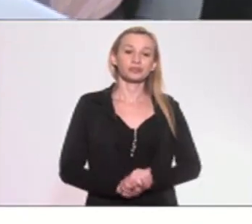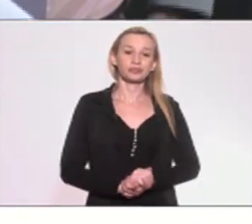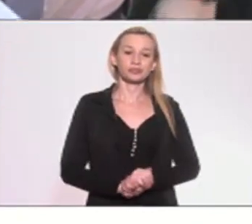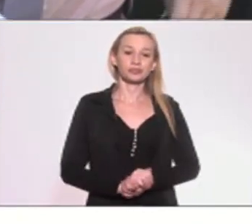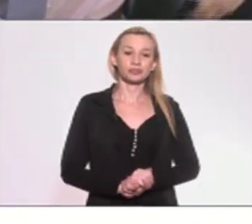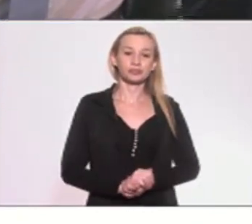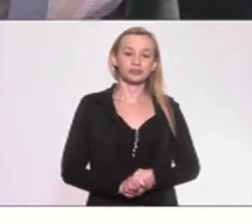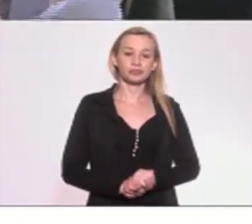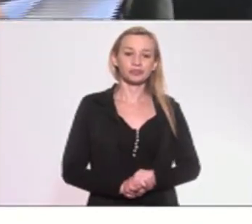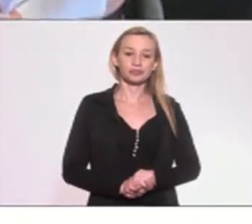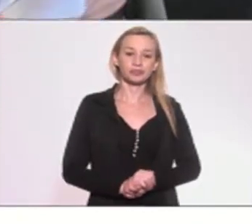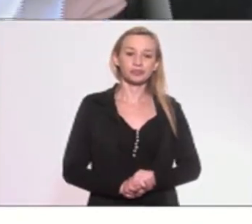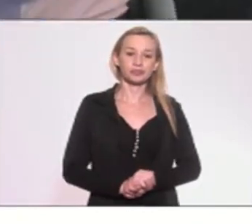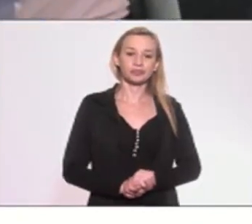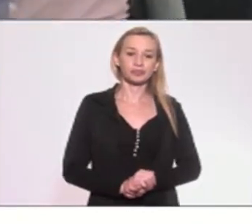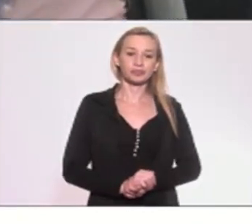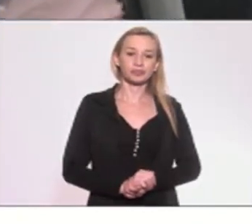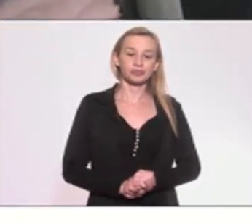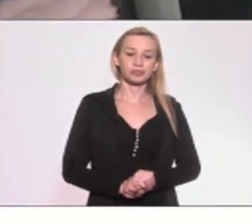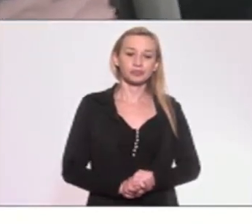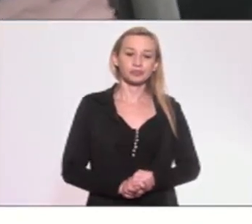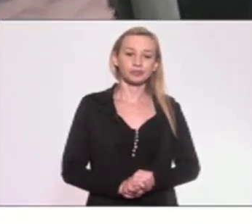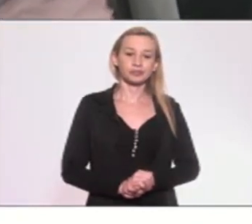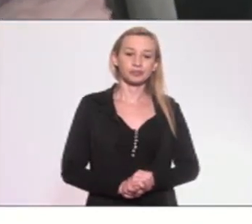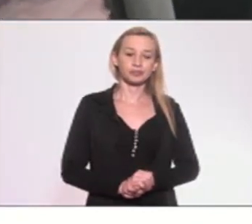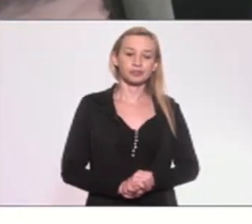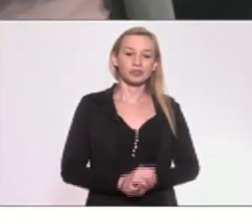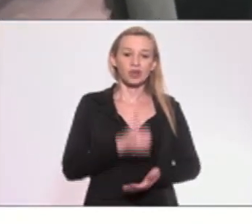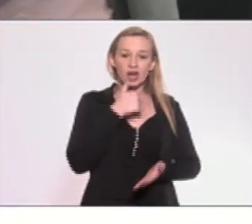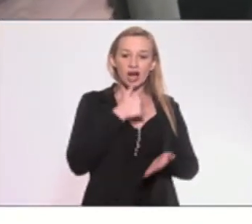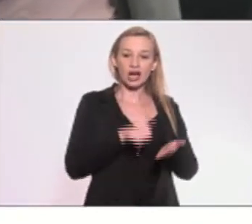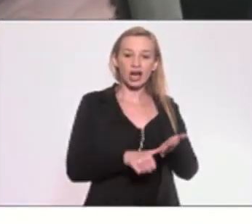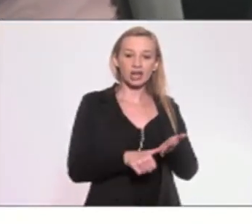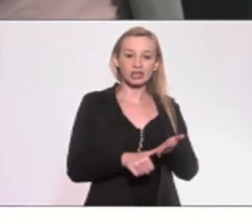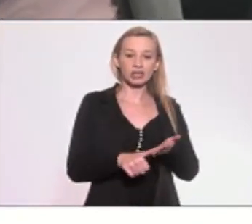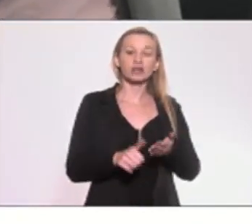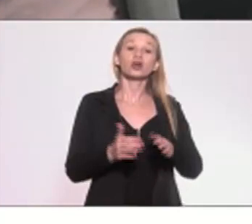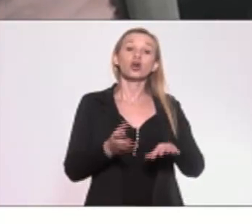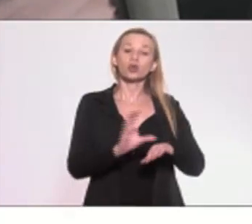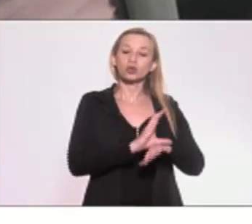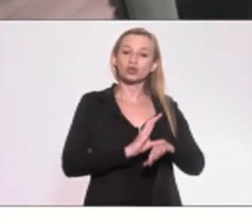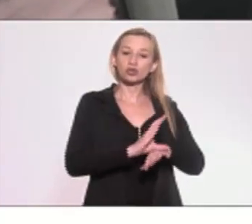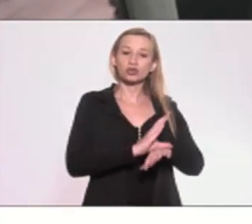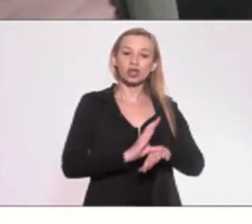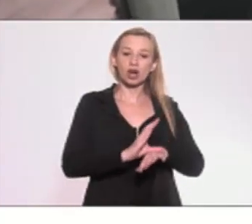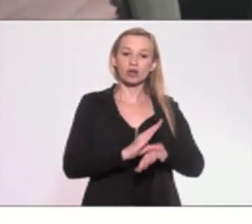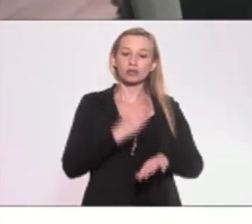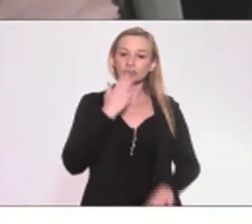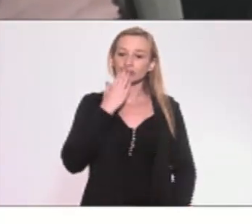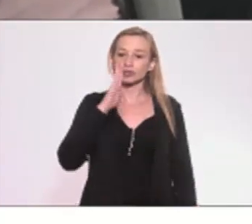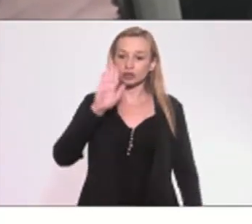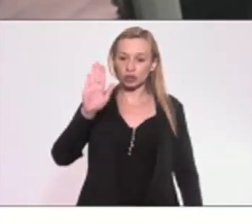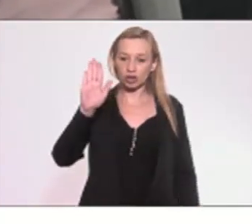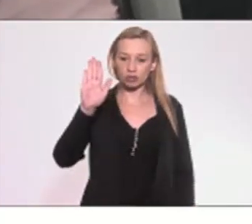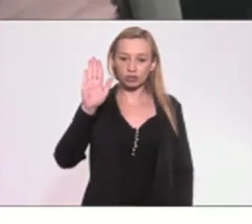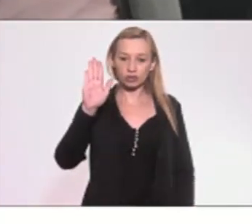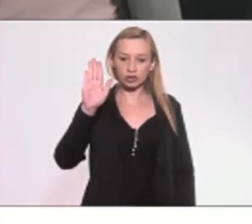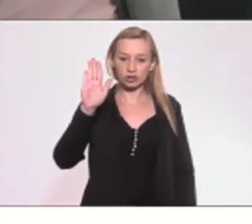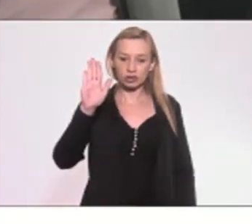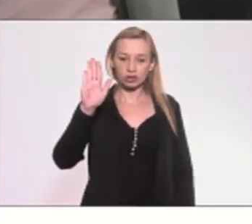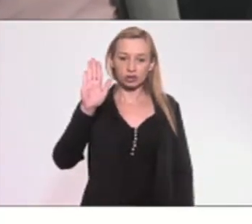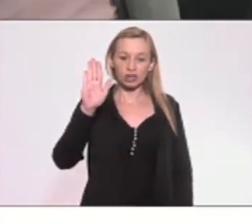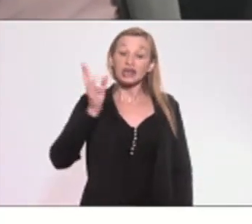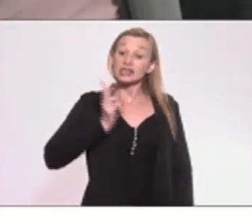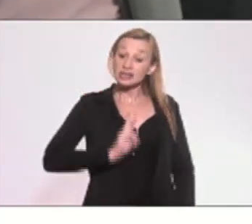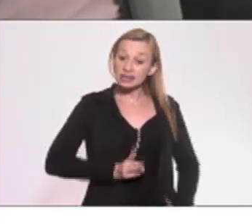no nosso país. É a Carta Constitucional. E ali nós juramos